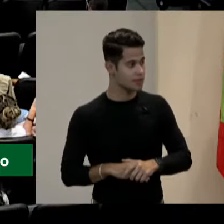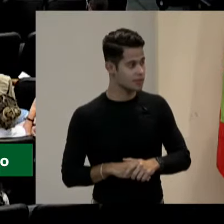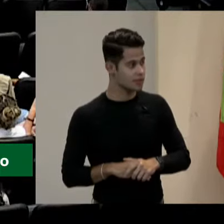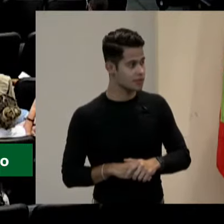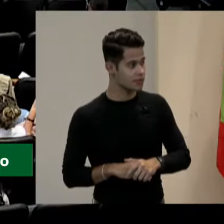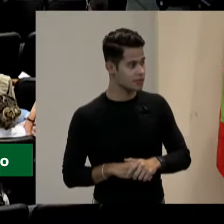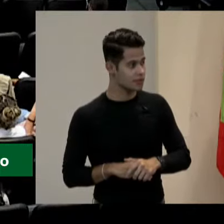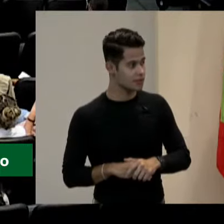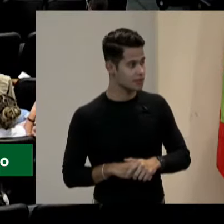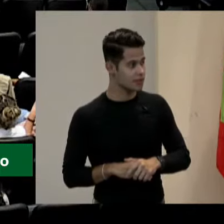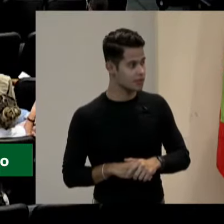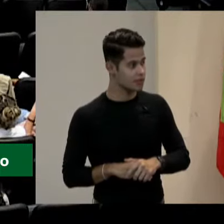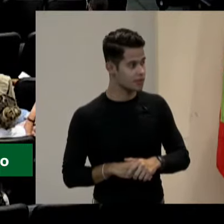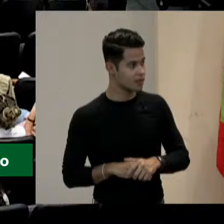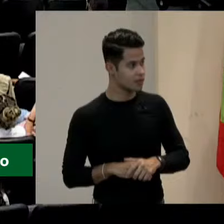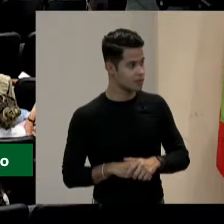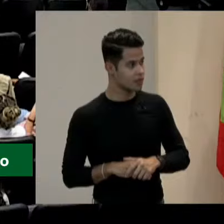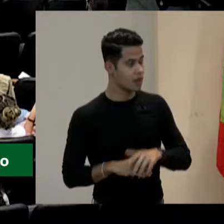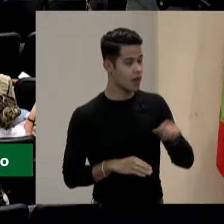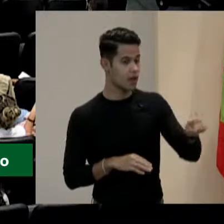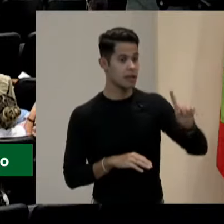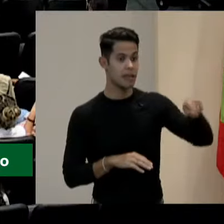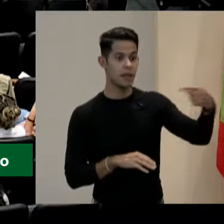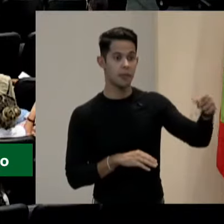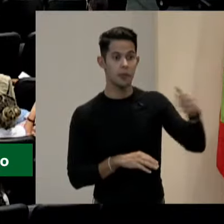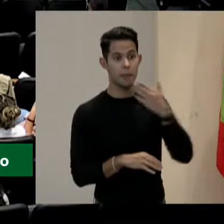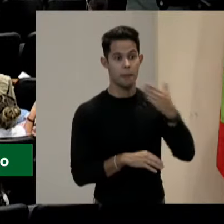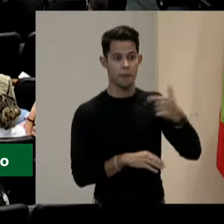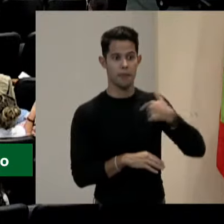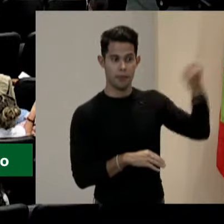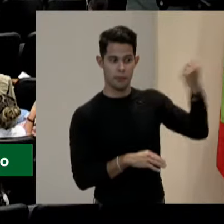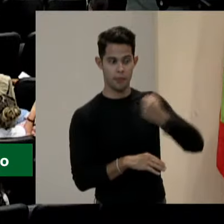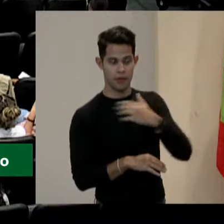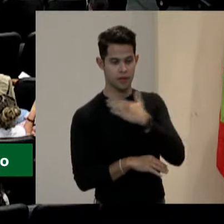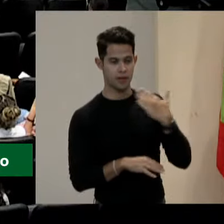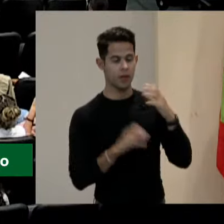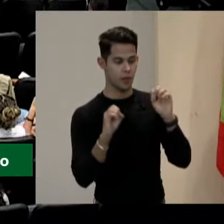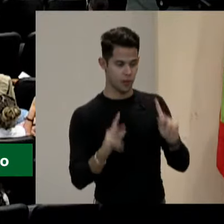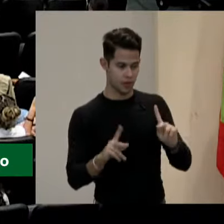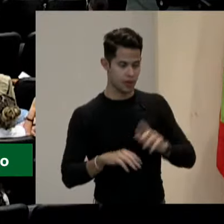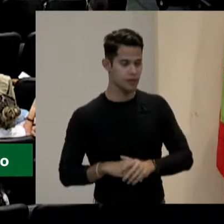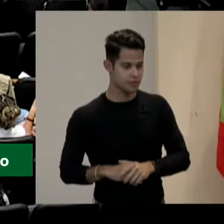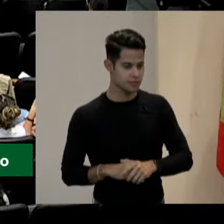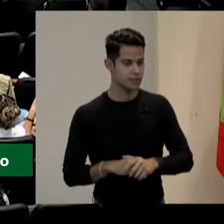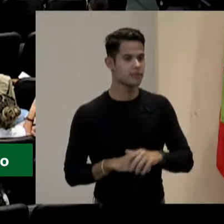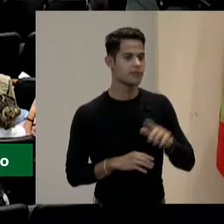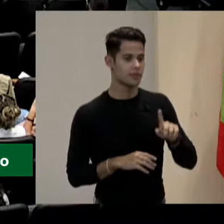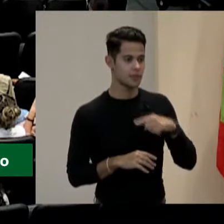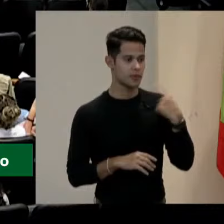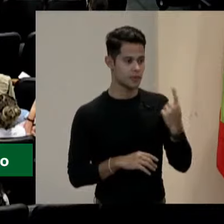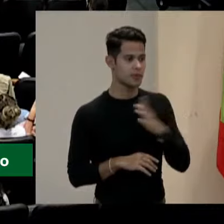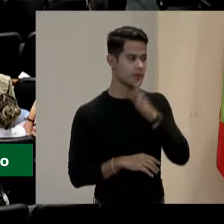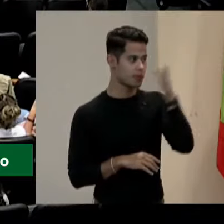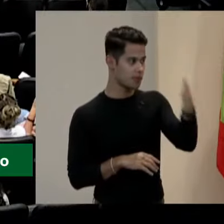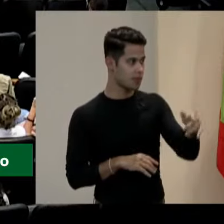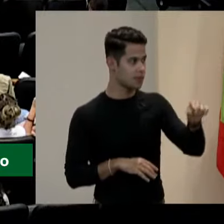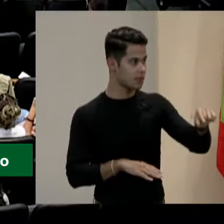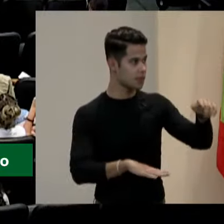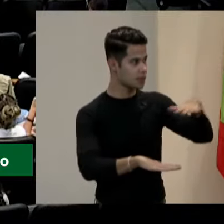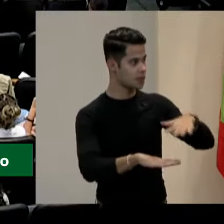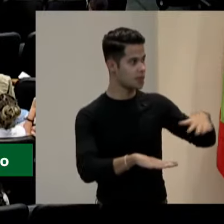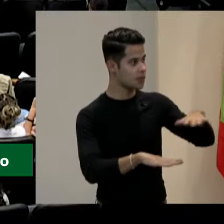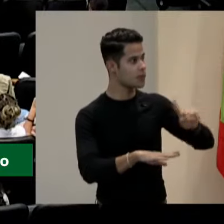que foi culpa minha. Aí vocês mandam me matar. Aí ele, então tá, vamos levantar mais cedo, vamos plantar lá, e quando o pai estiver vindo,